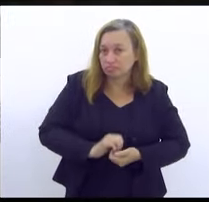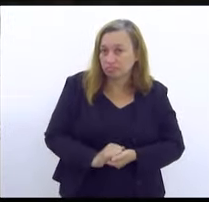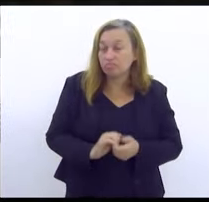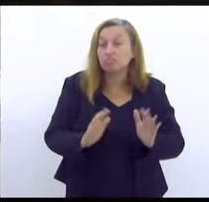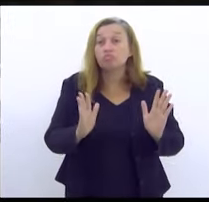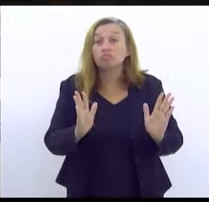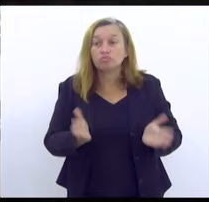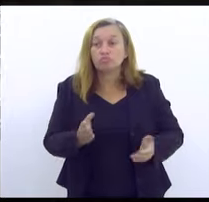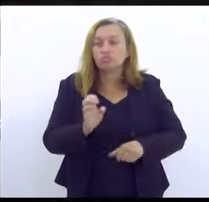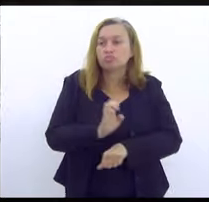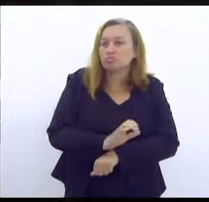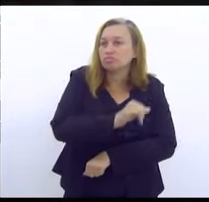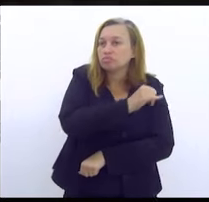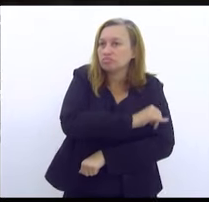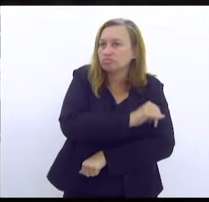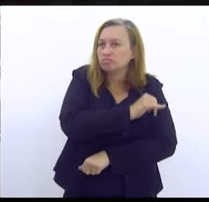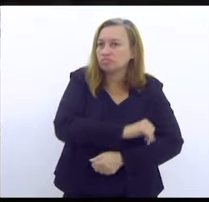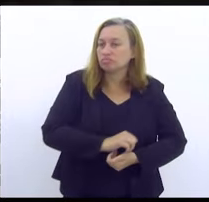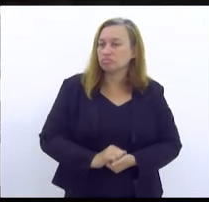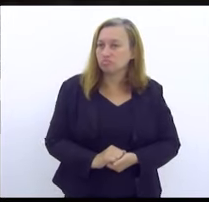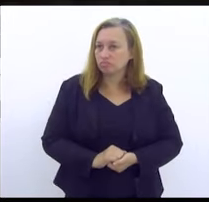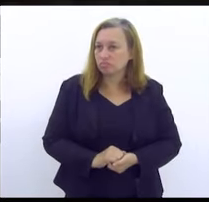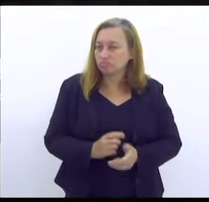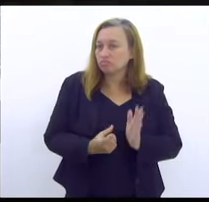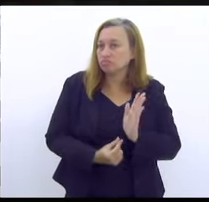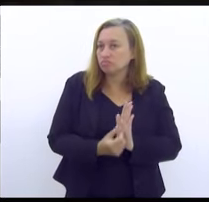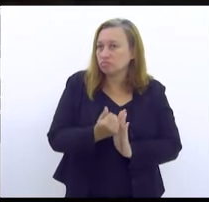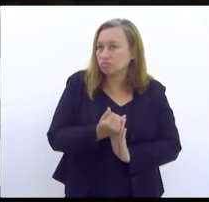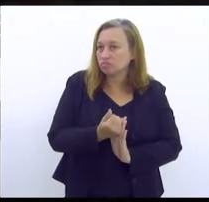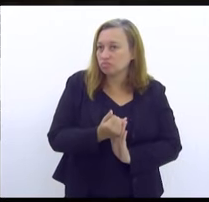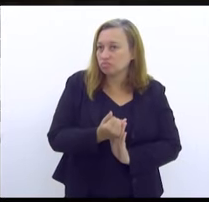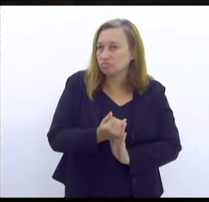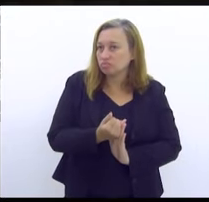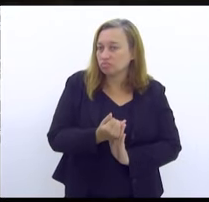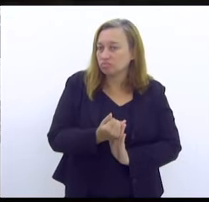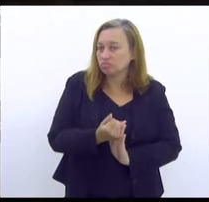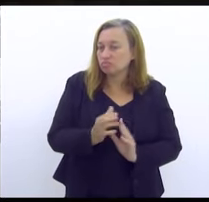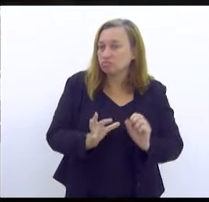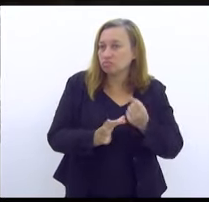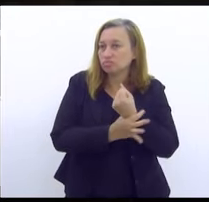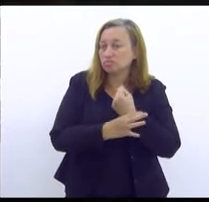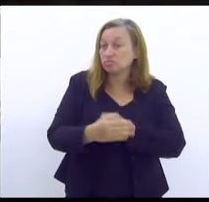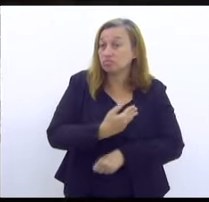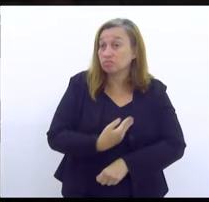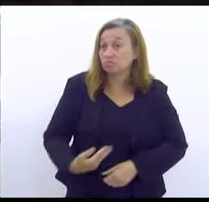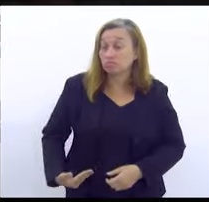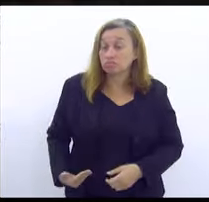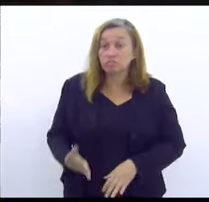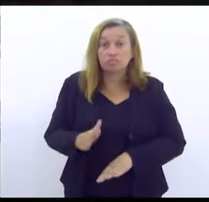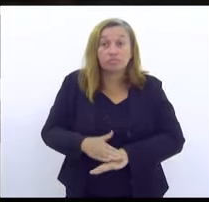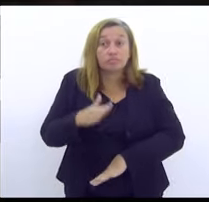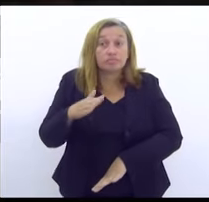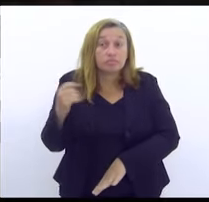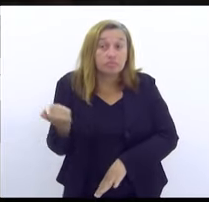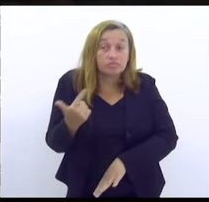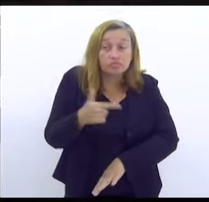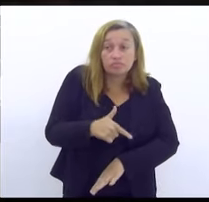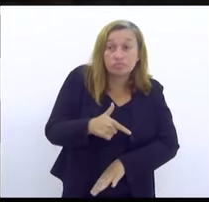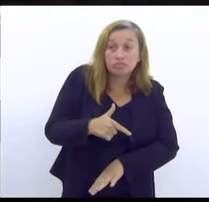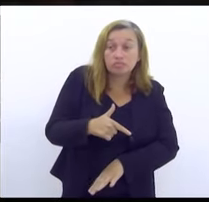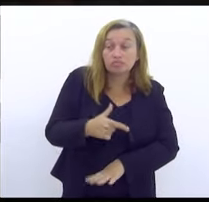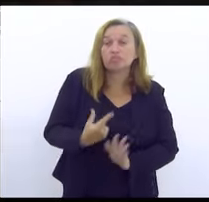Hoje, no estado do Rio de Janeiro, o orçamento previsto para a segurança pública é maior do que o